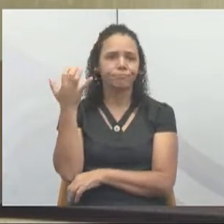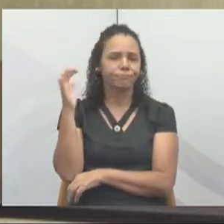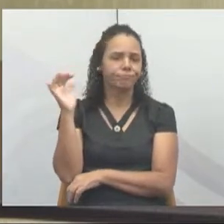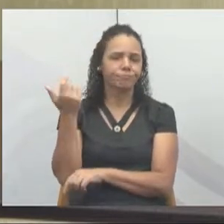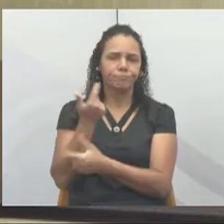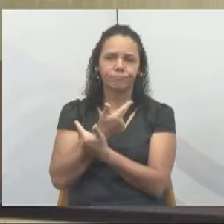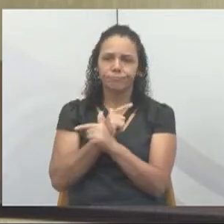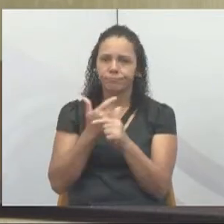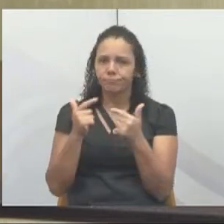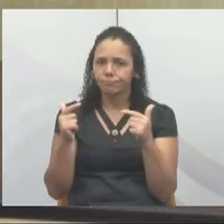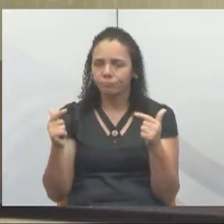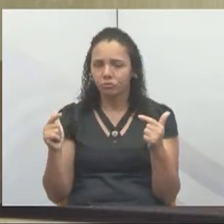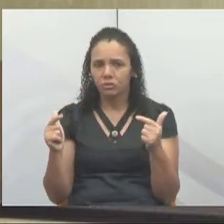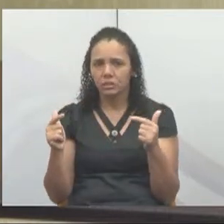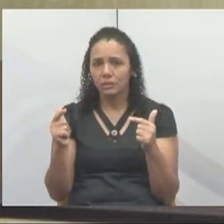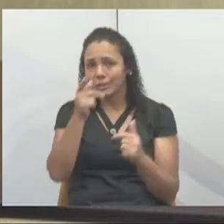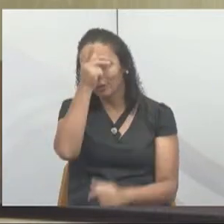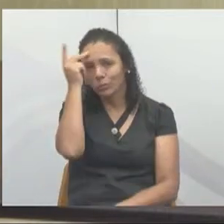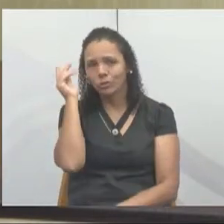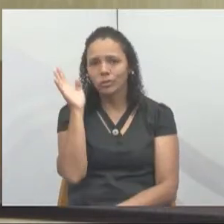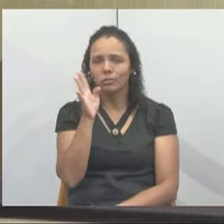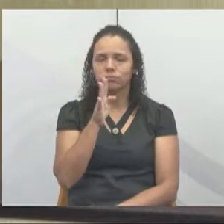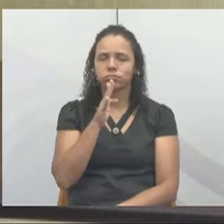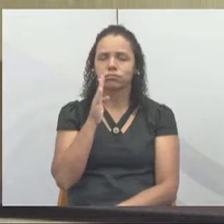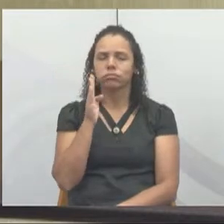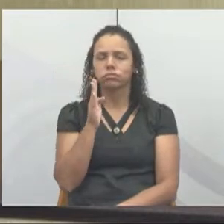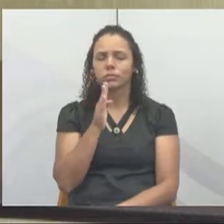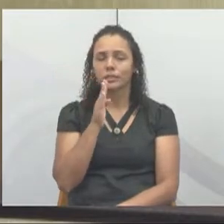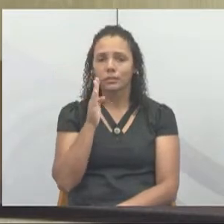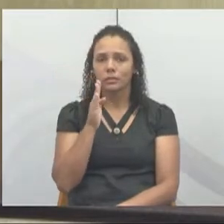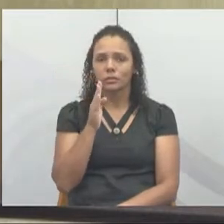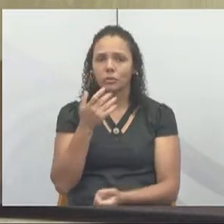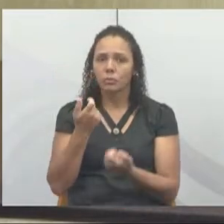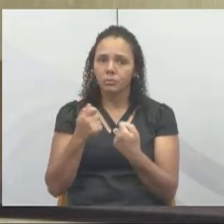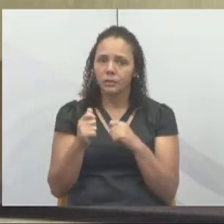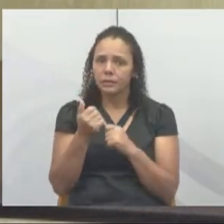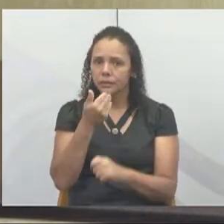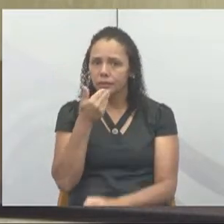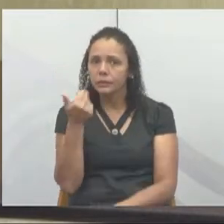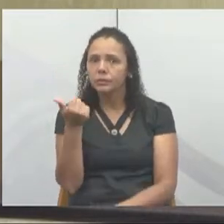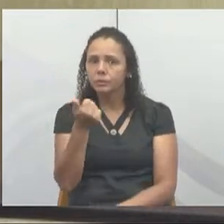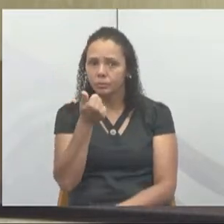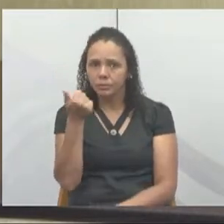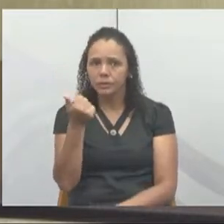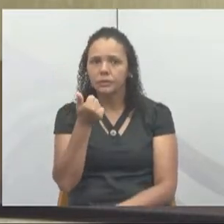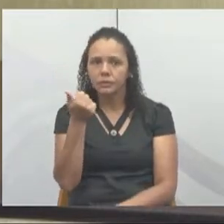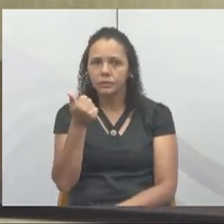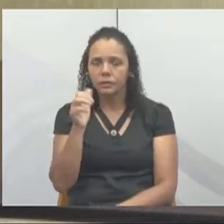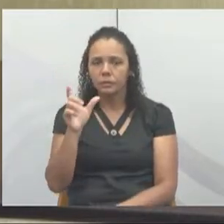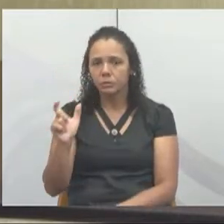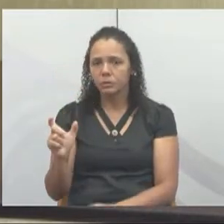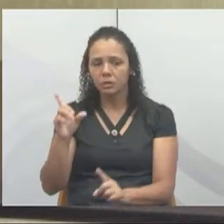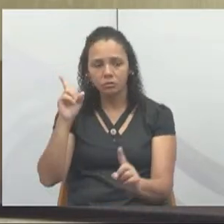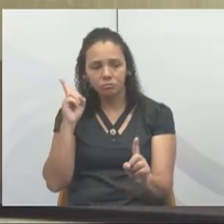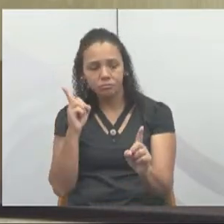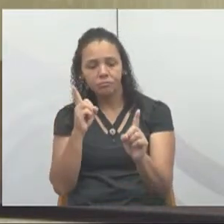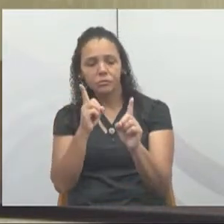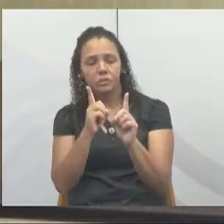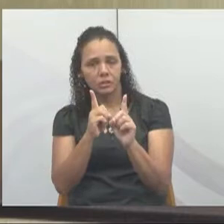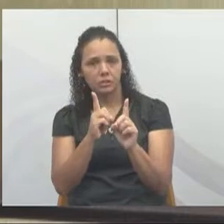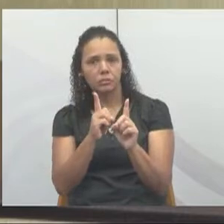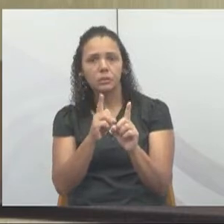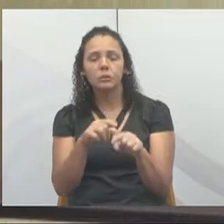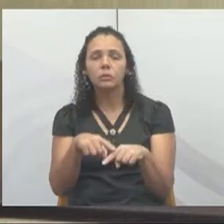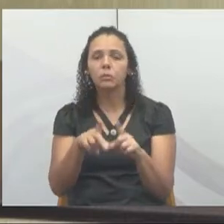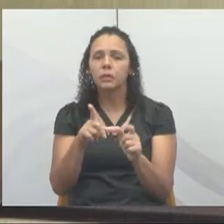passando mal, né? Deveria fazer ali uma melhora ali no atendimento. Mas nós